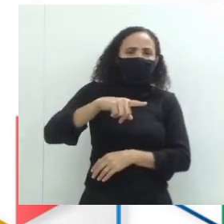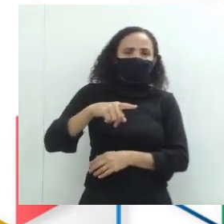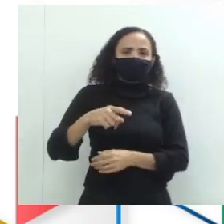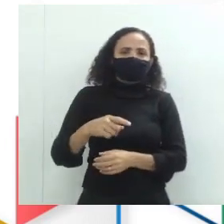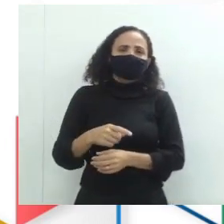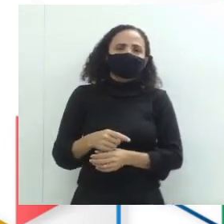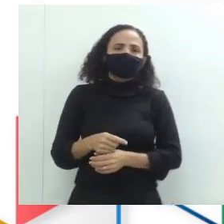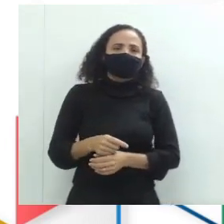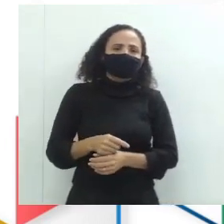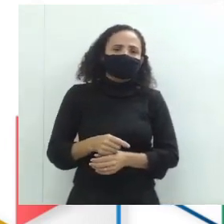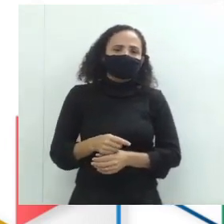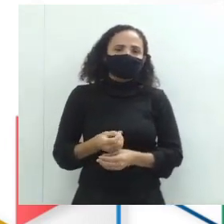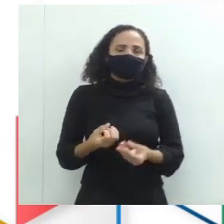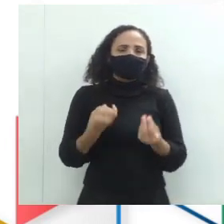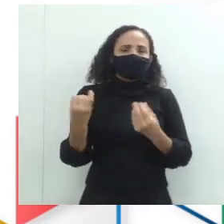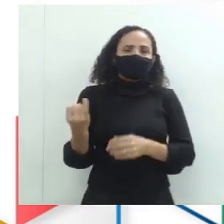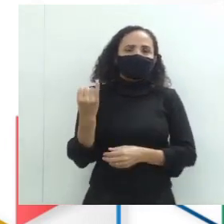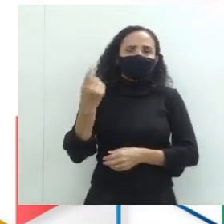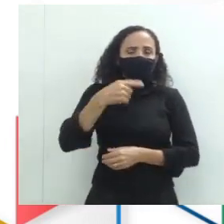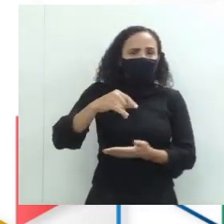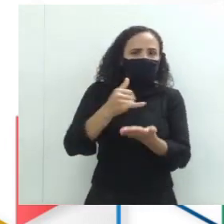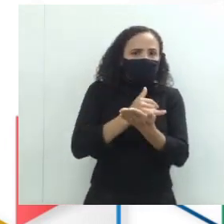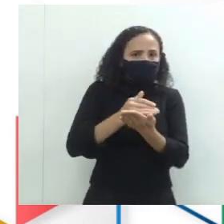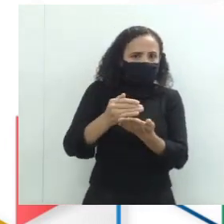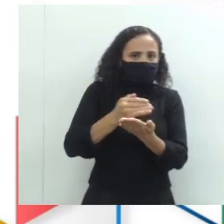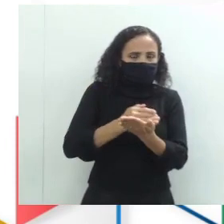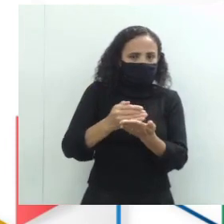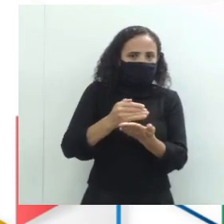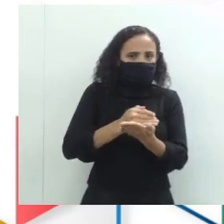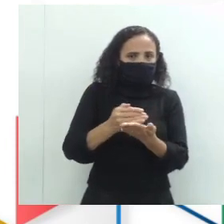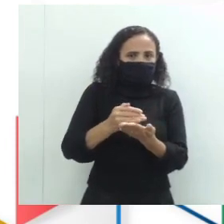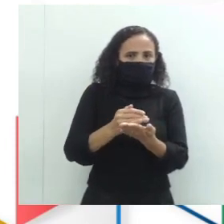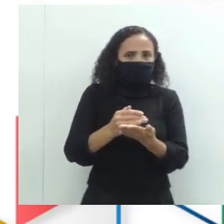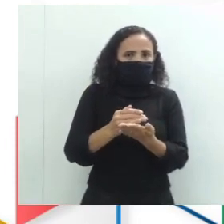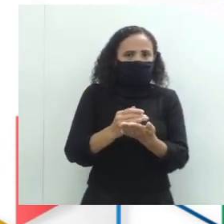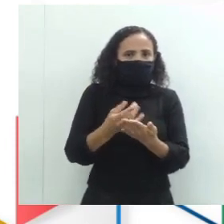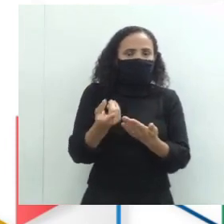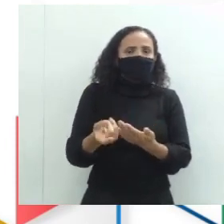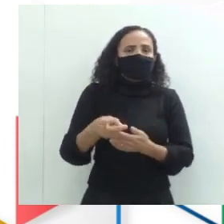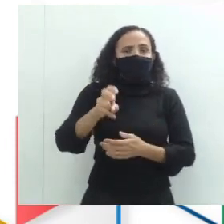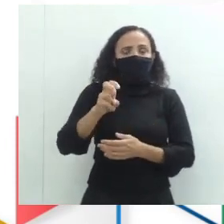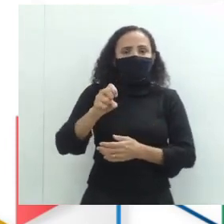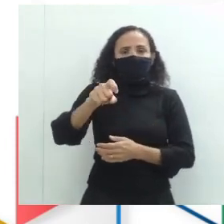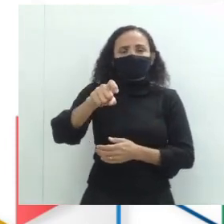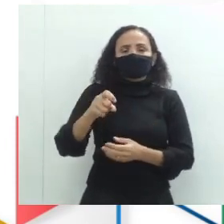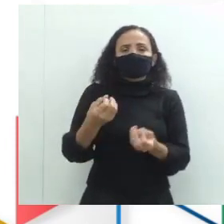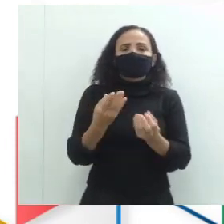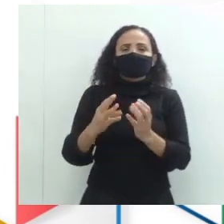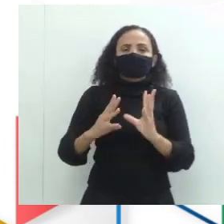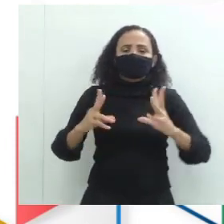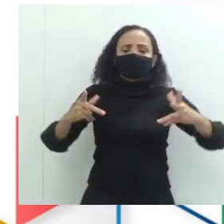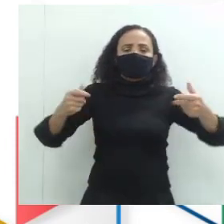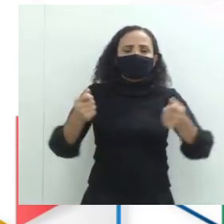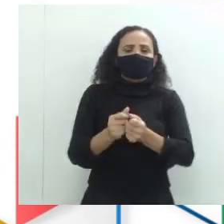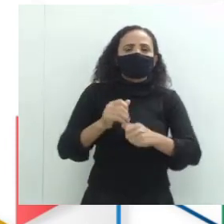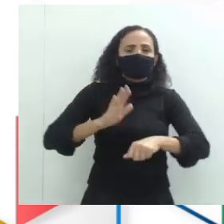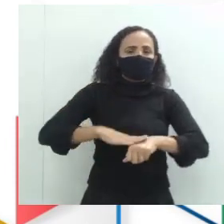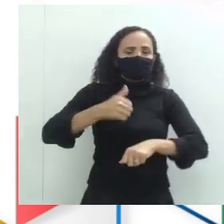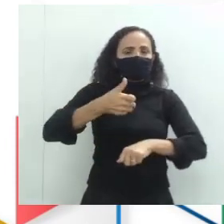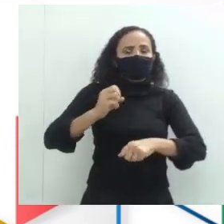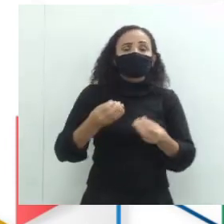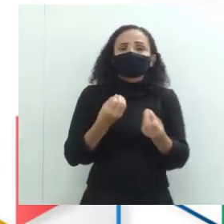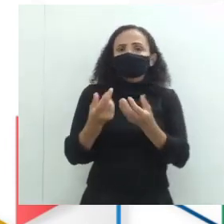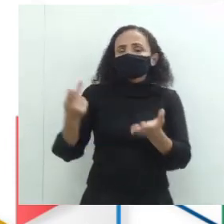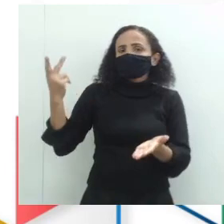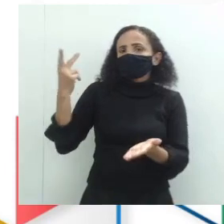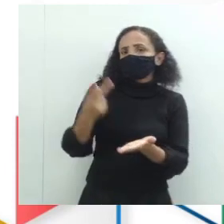atenção. E logo no comecinho, tá? Olha a animação aí. 5x menos 4 igual a 3x mais 12. Aí o que ele